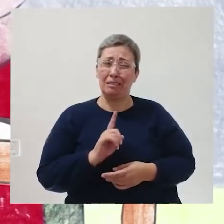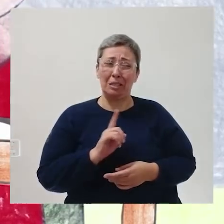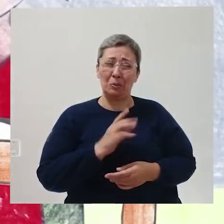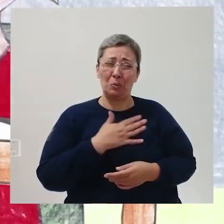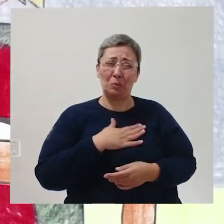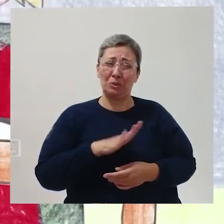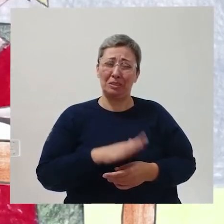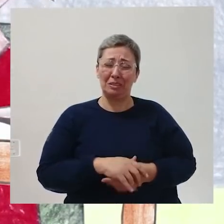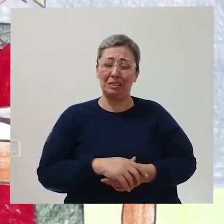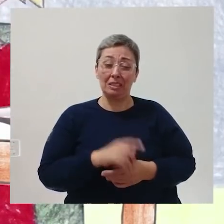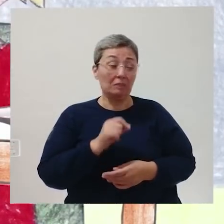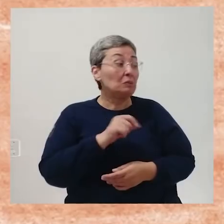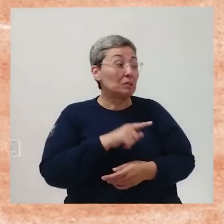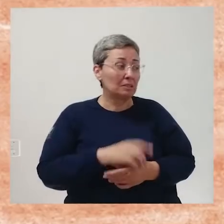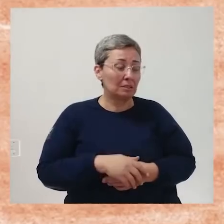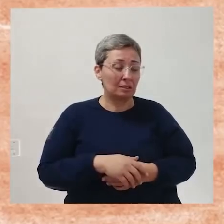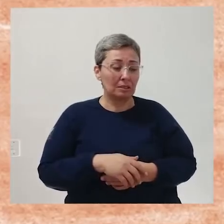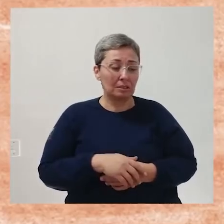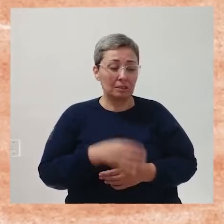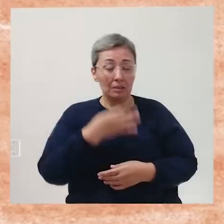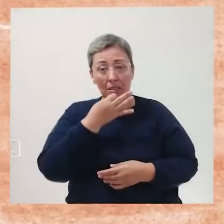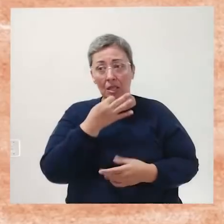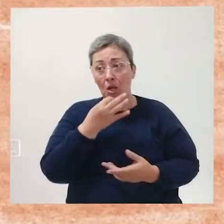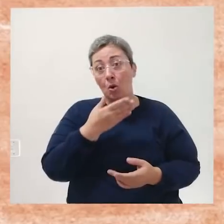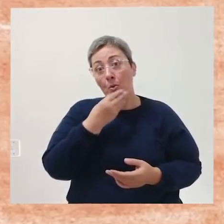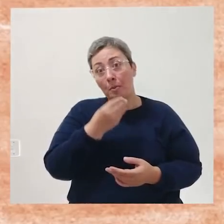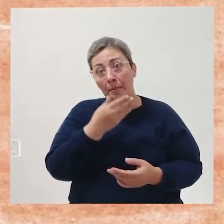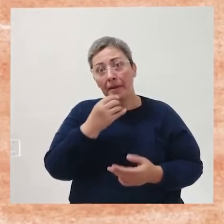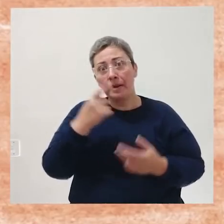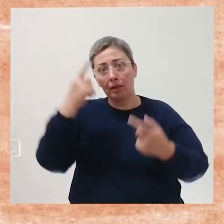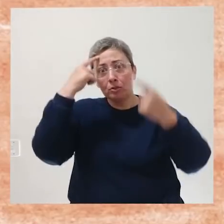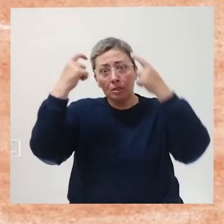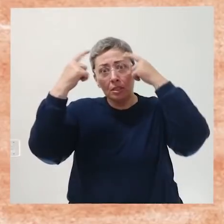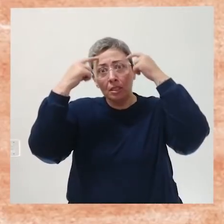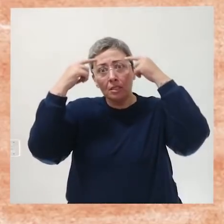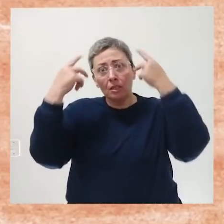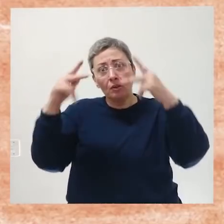Não gostei. E você? Um menino imaginativo